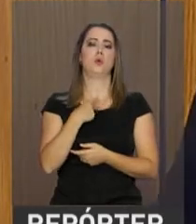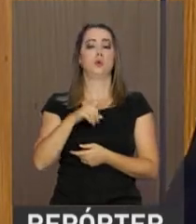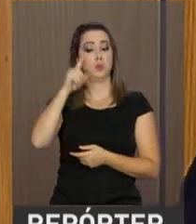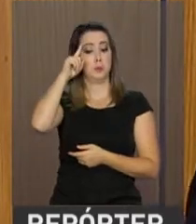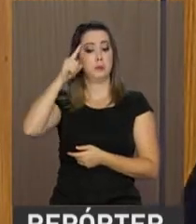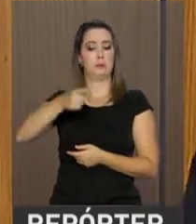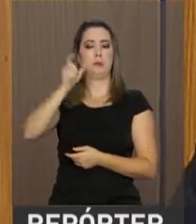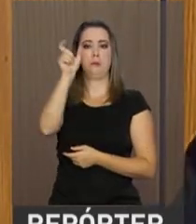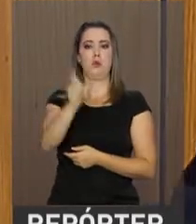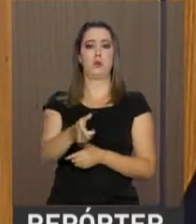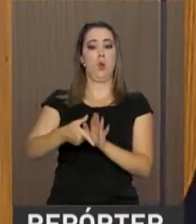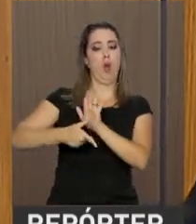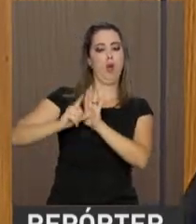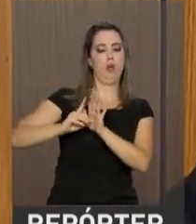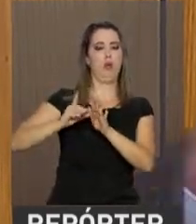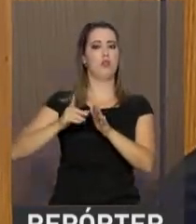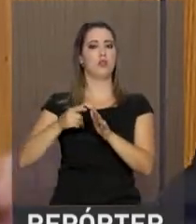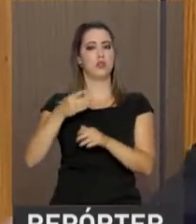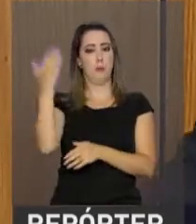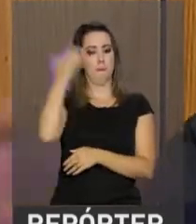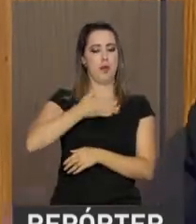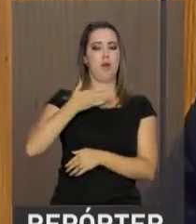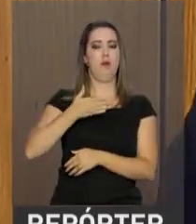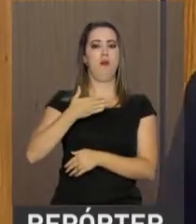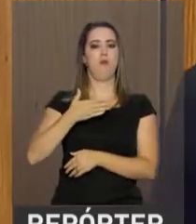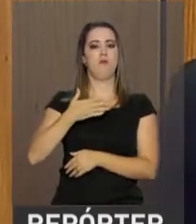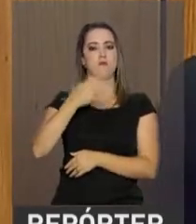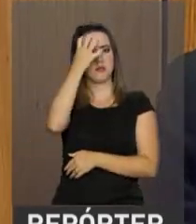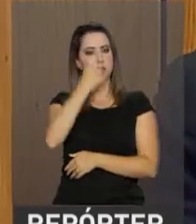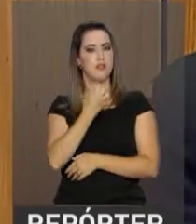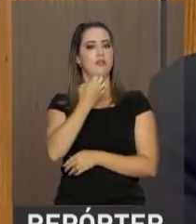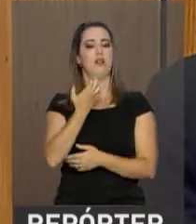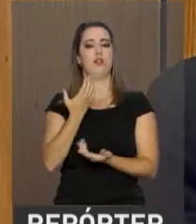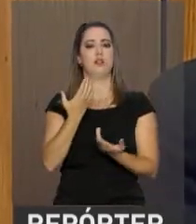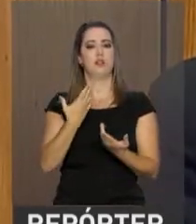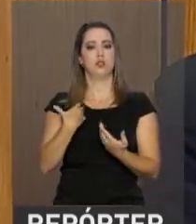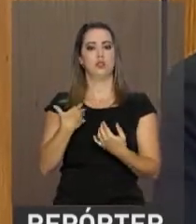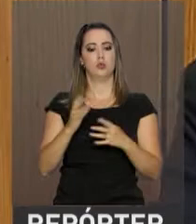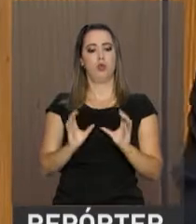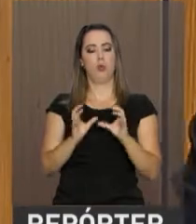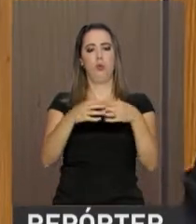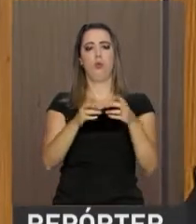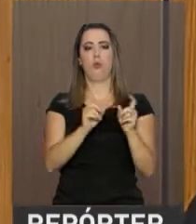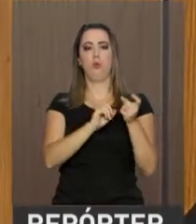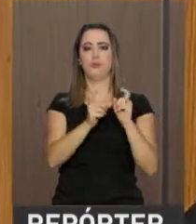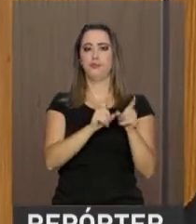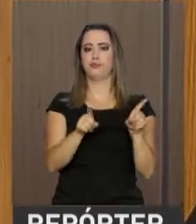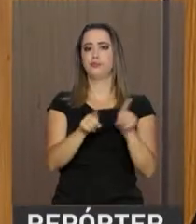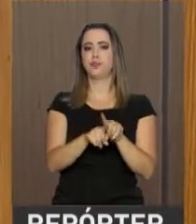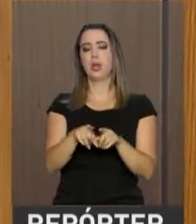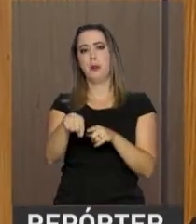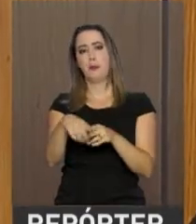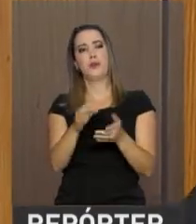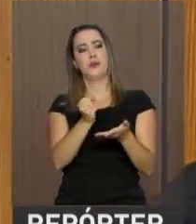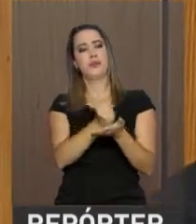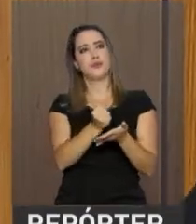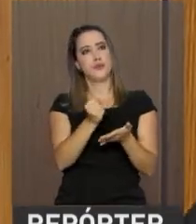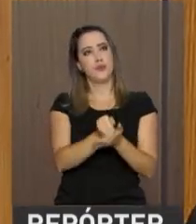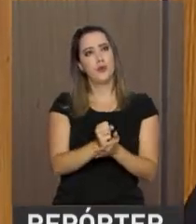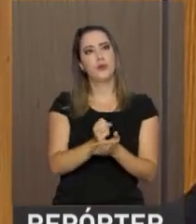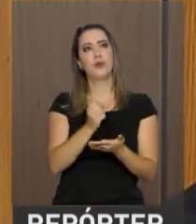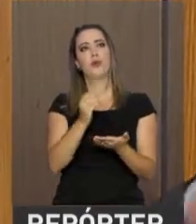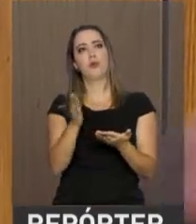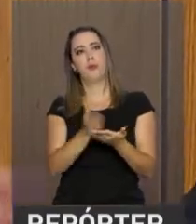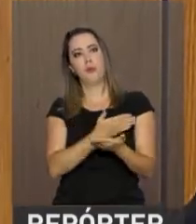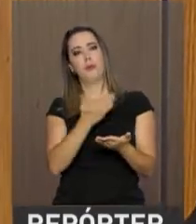ao cidadão antes de qualquer coisa que prove ao setor público através de cartório através de papel de